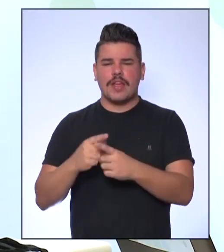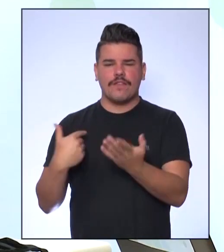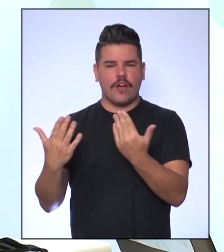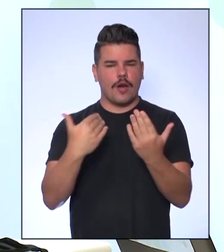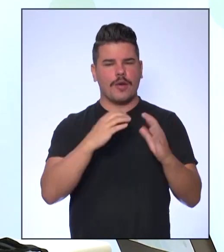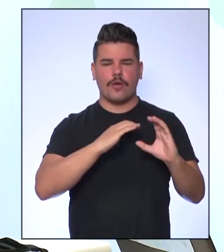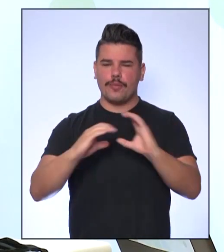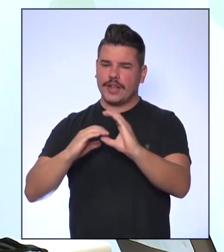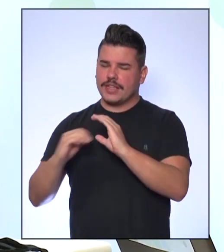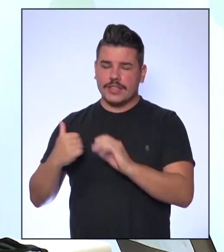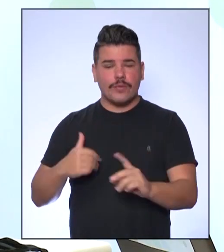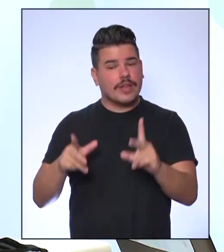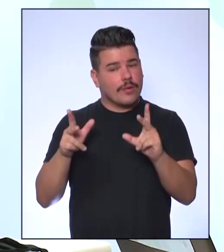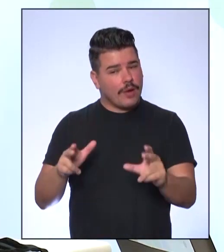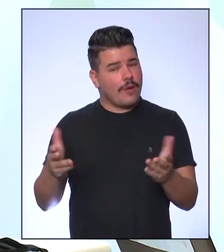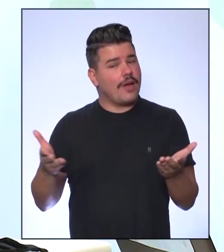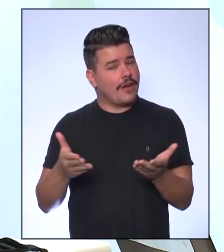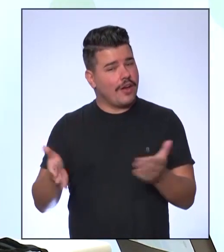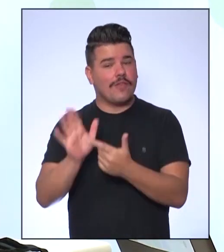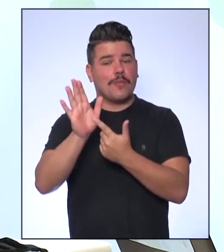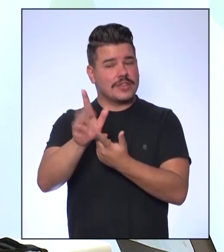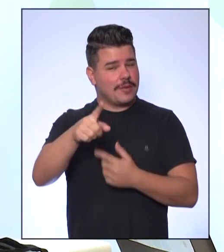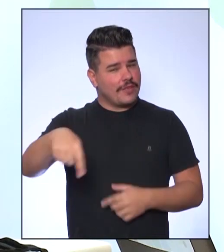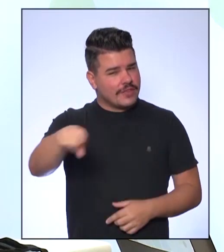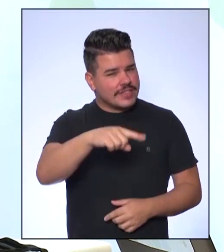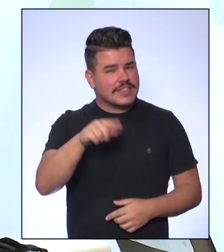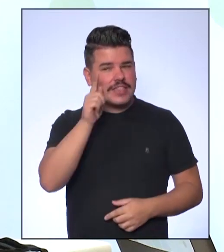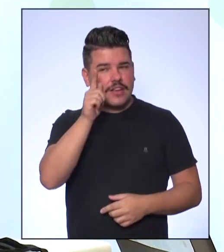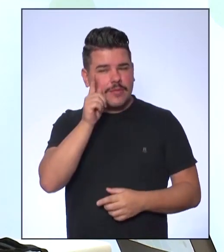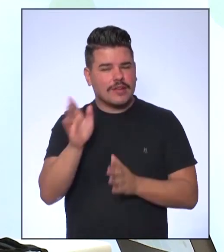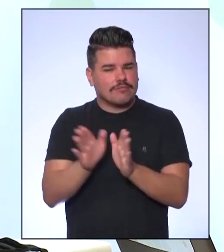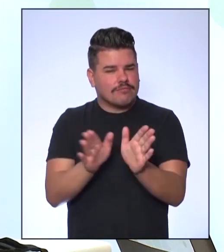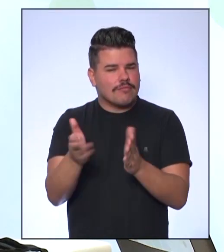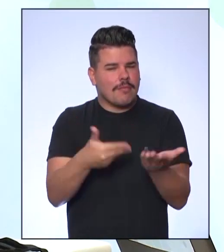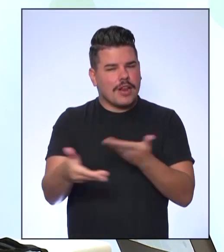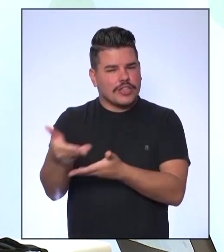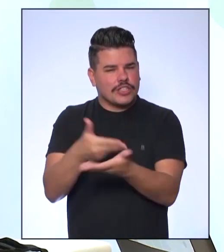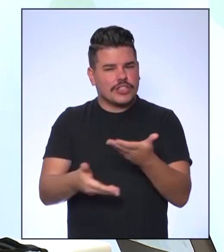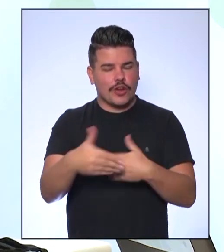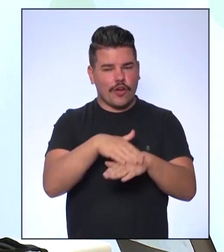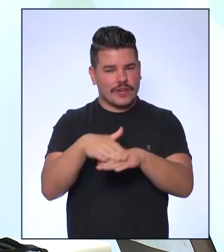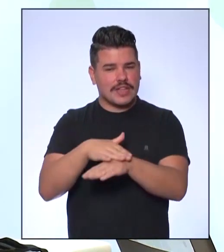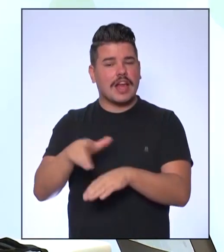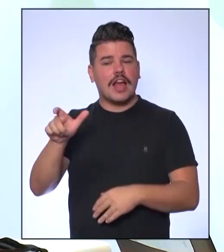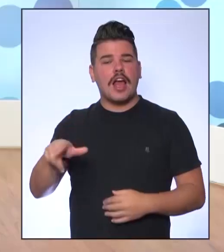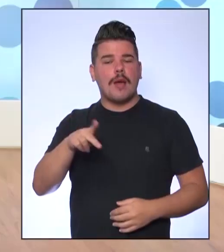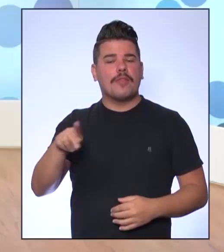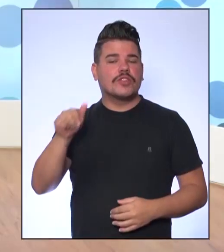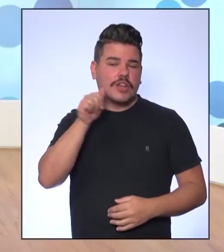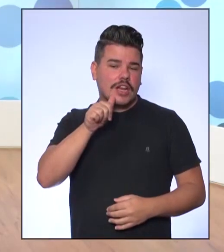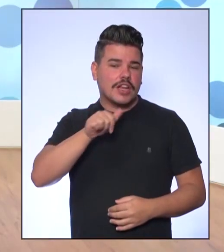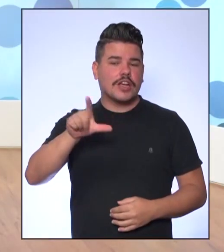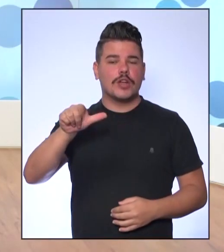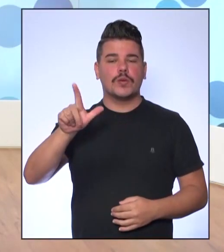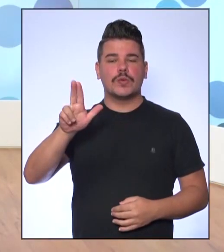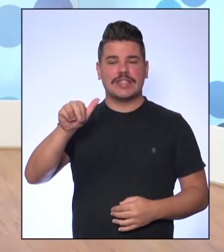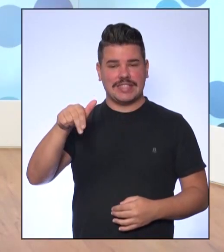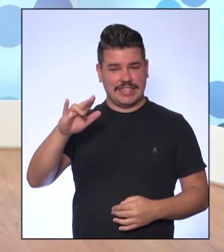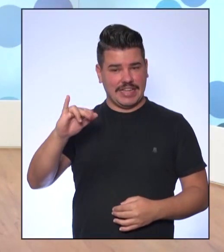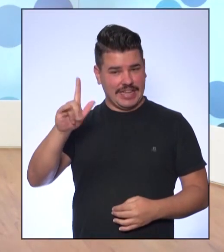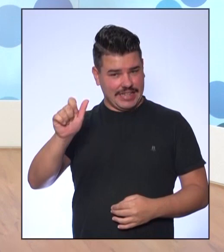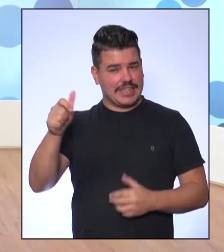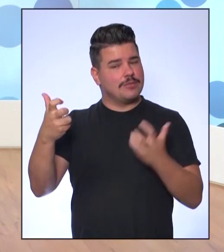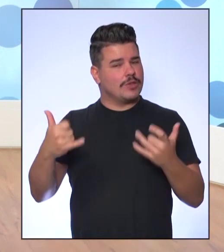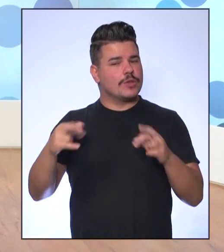nós interagirmos um pouquinho, a professora Luciana também colocou a questão da oralidade, né? É importante, embora esteja presente